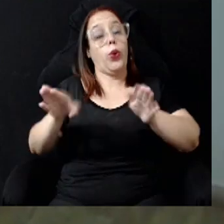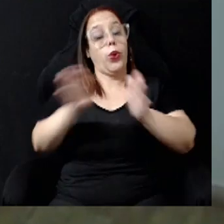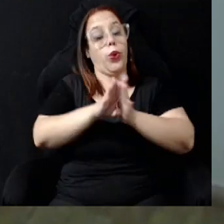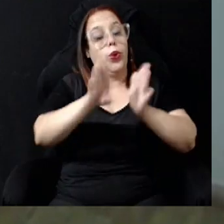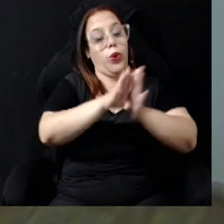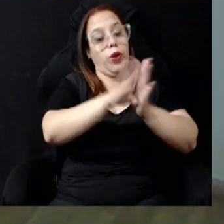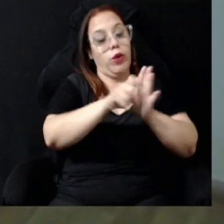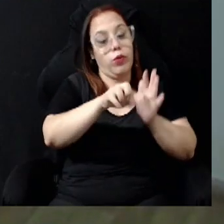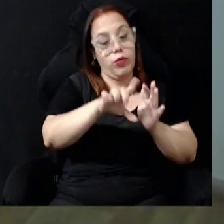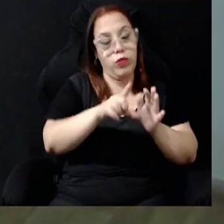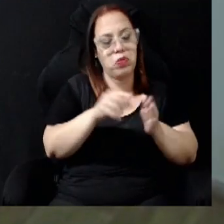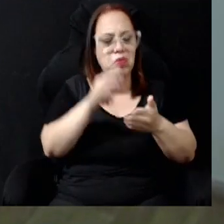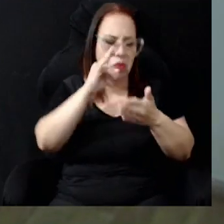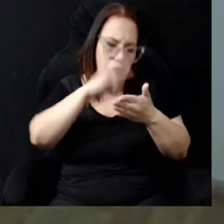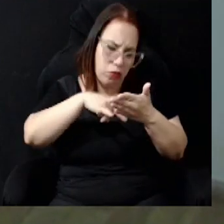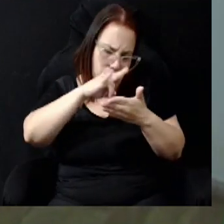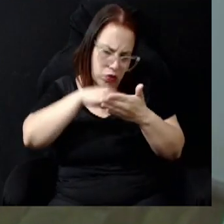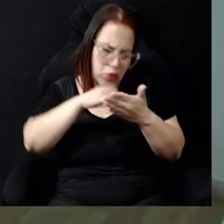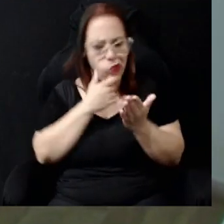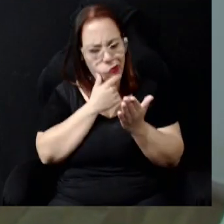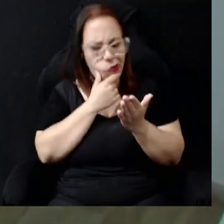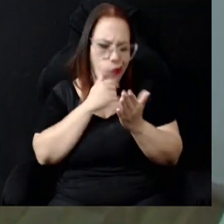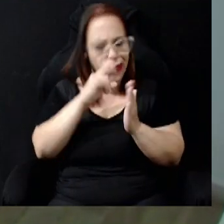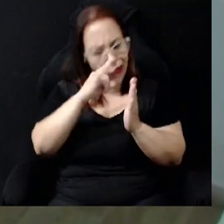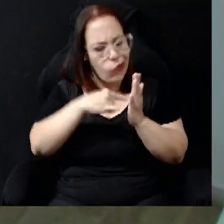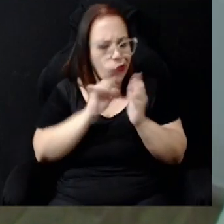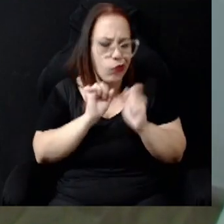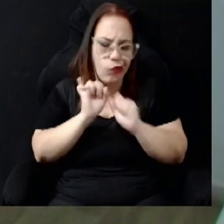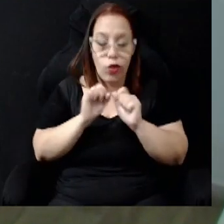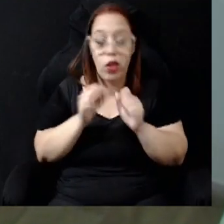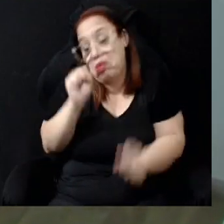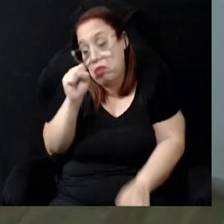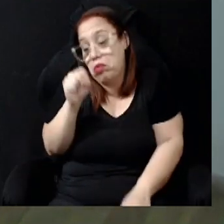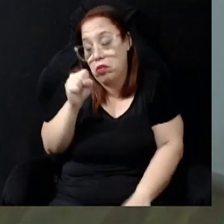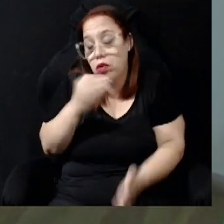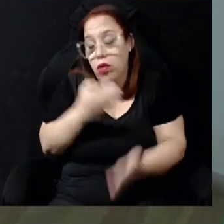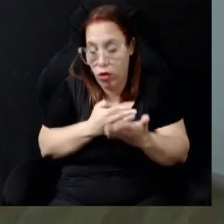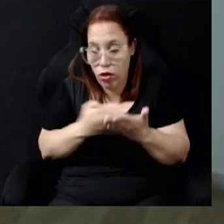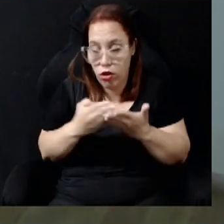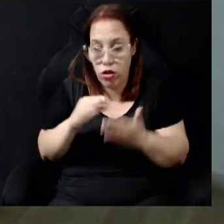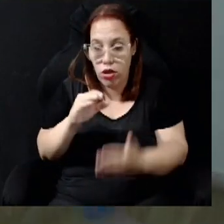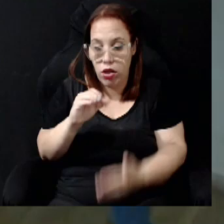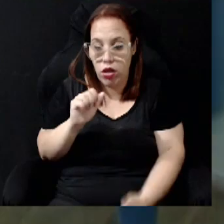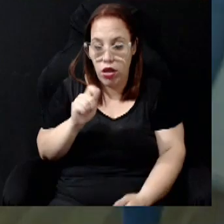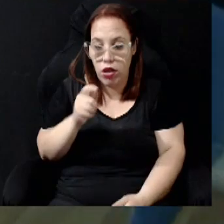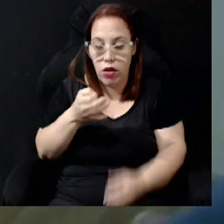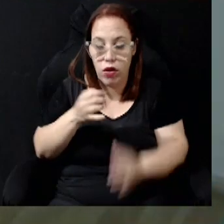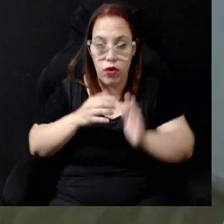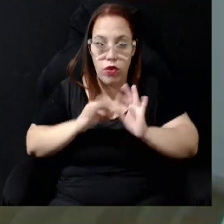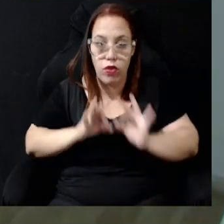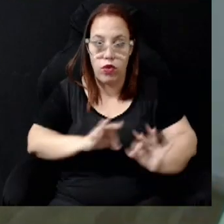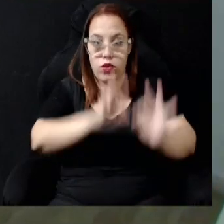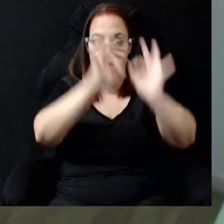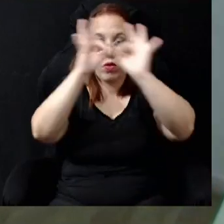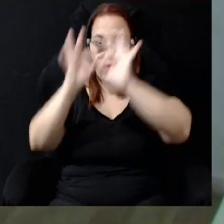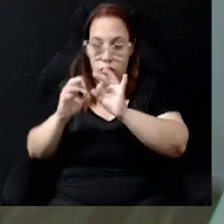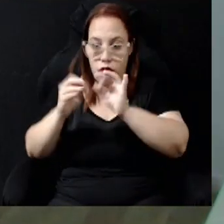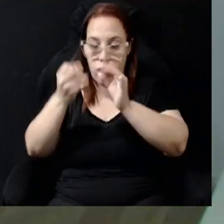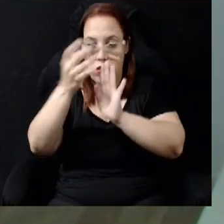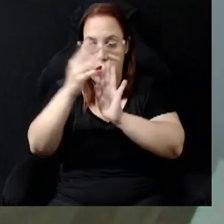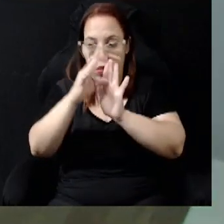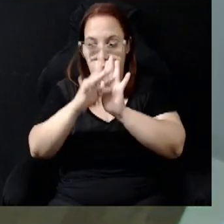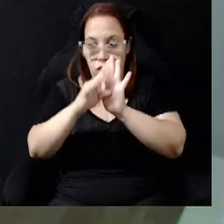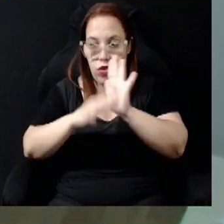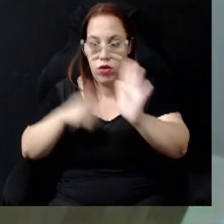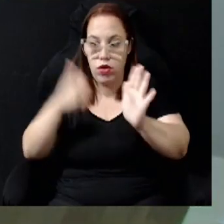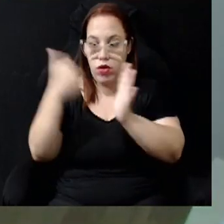confere, faz também uma conferência e aí sim inicia a transmissão dos dados dos votos. A gente